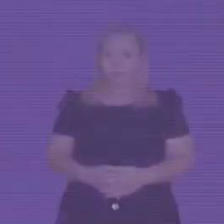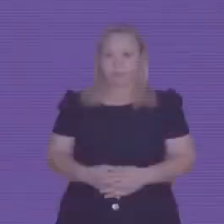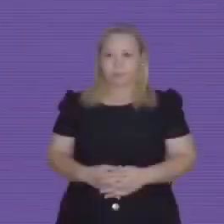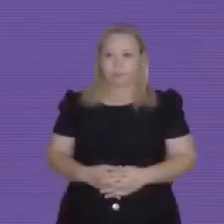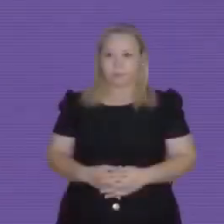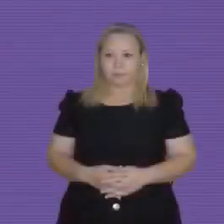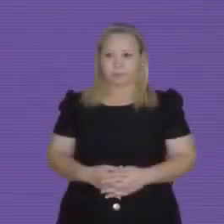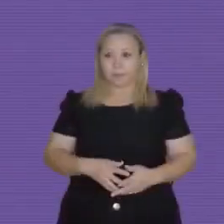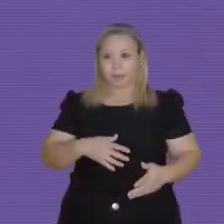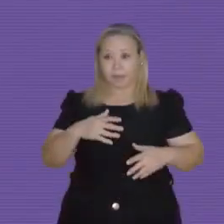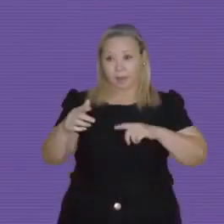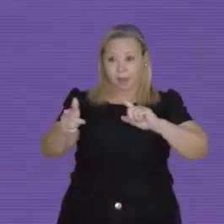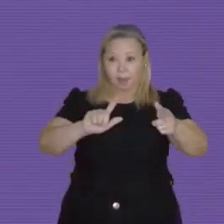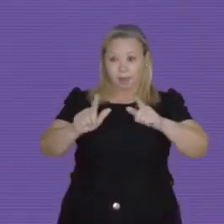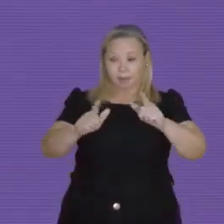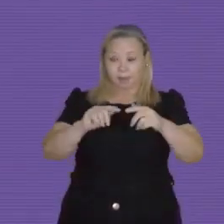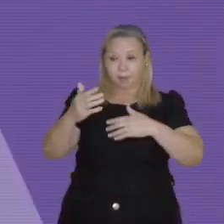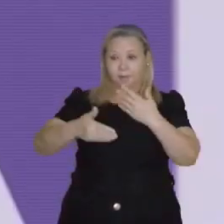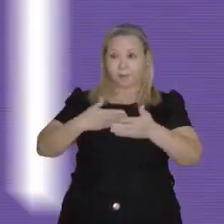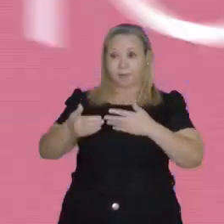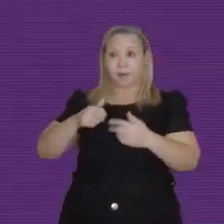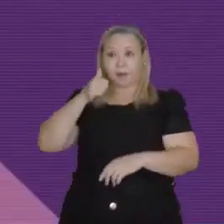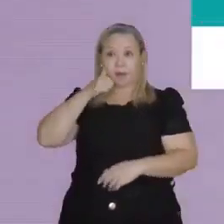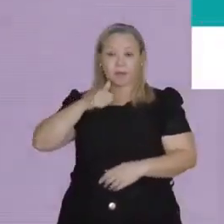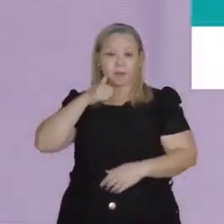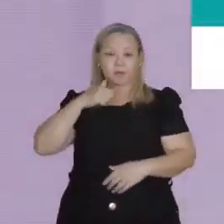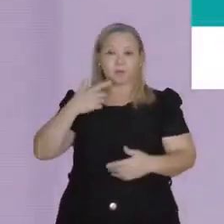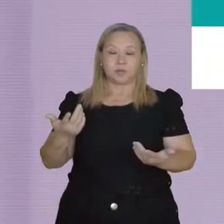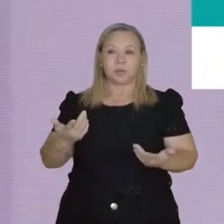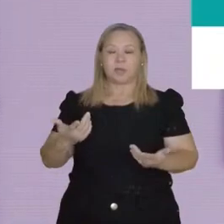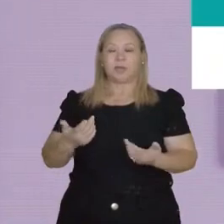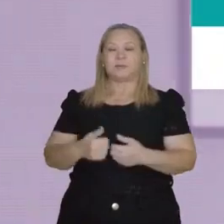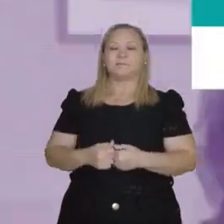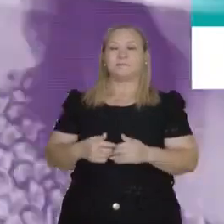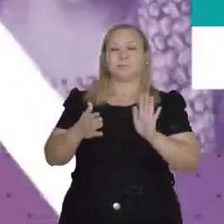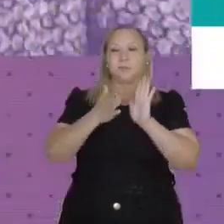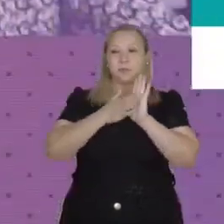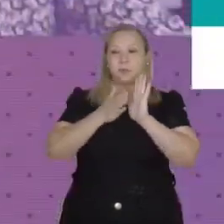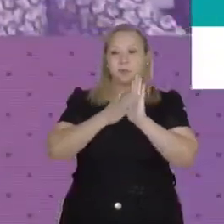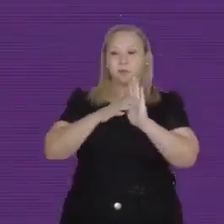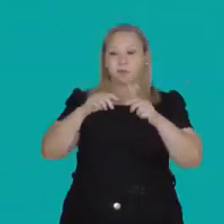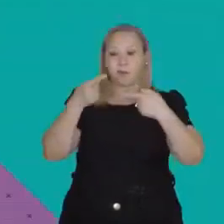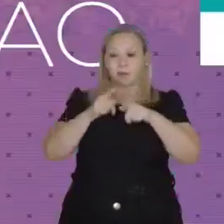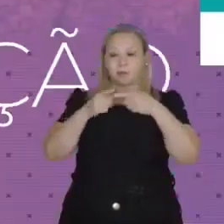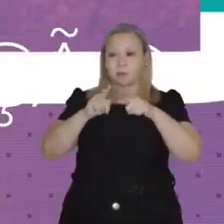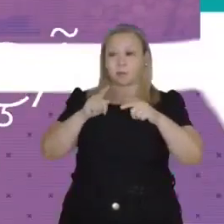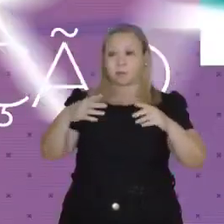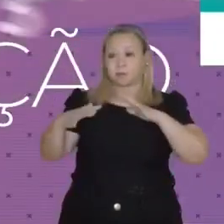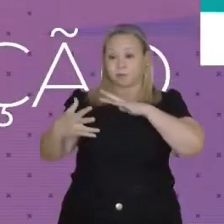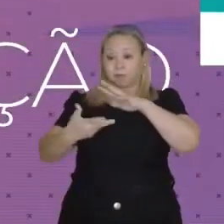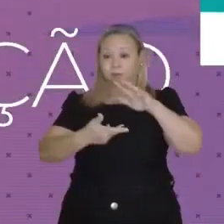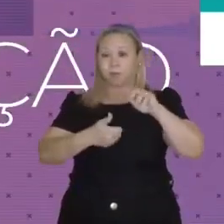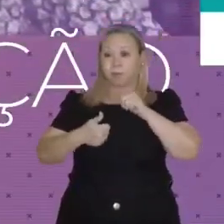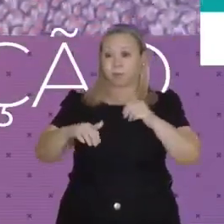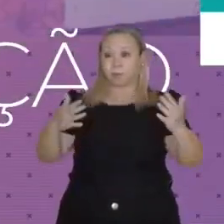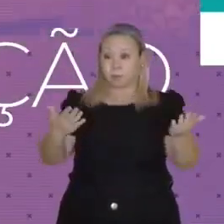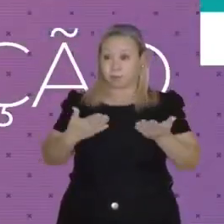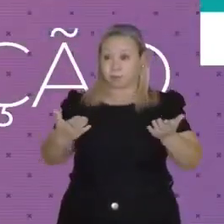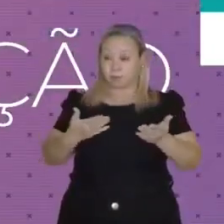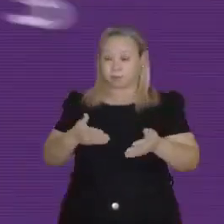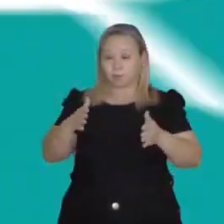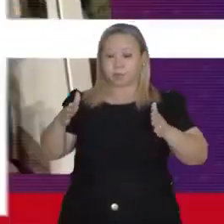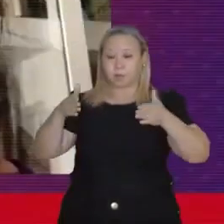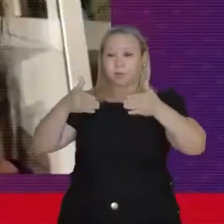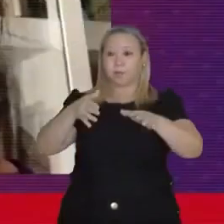O TV Elas por Elas Formação coloca em pauta os desafios enfrentados pelo gênero feminino no mundo contemporâneo, com foco na preparação e formação